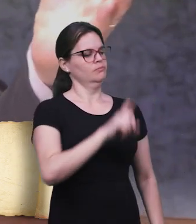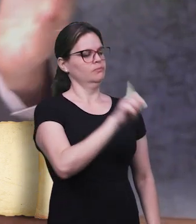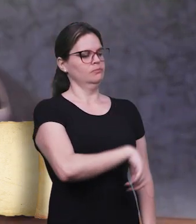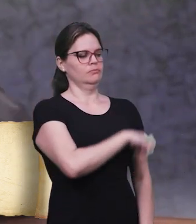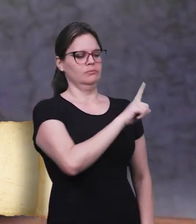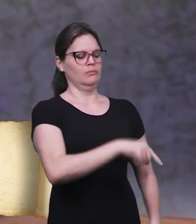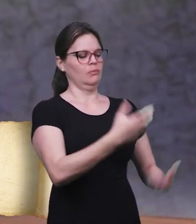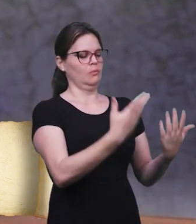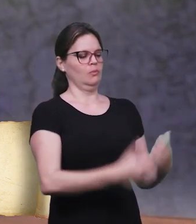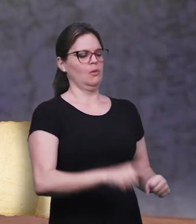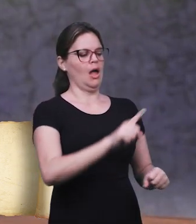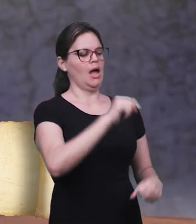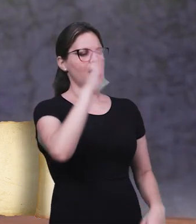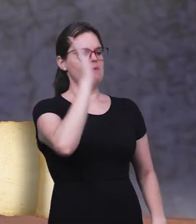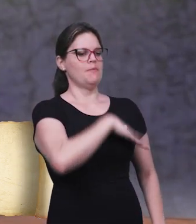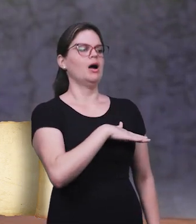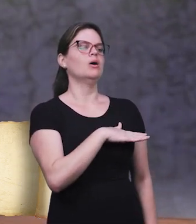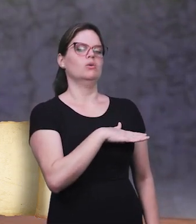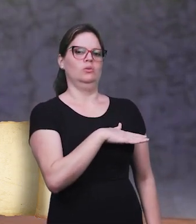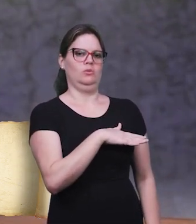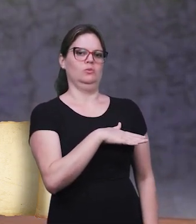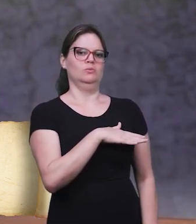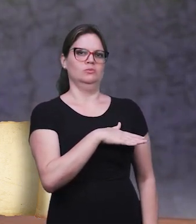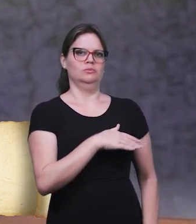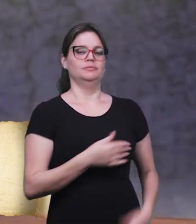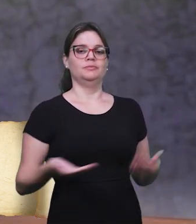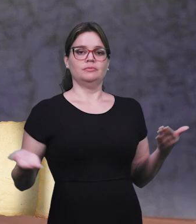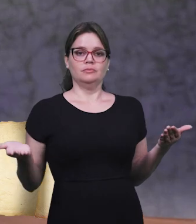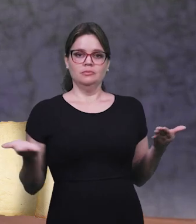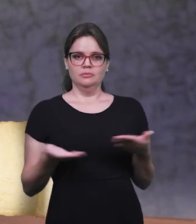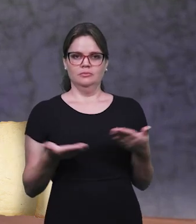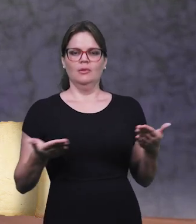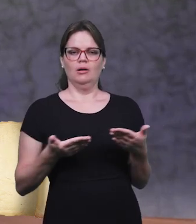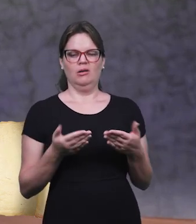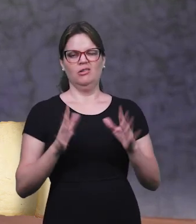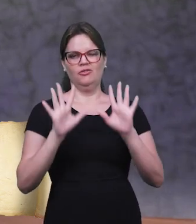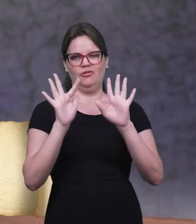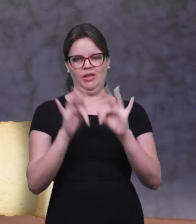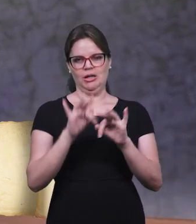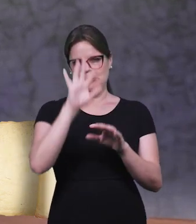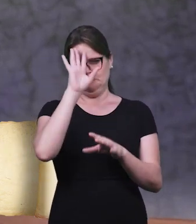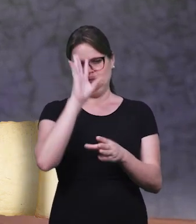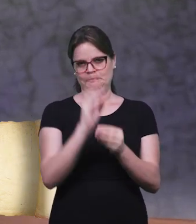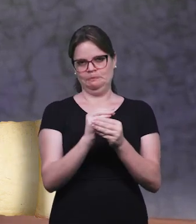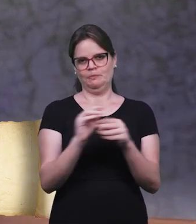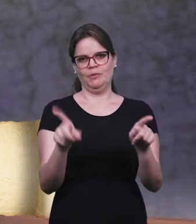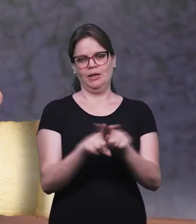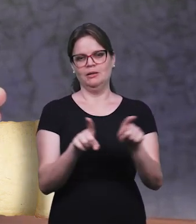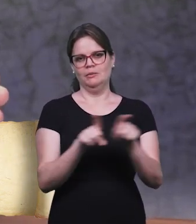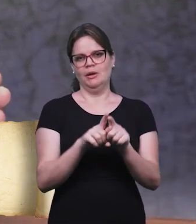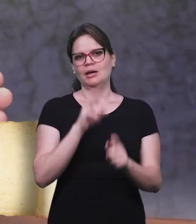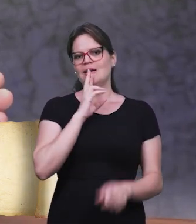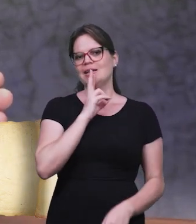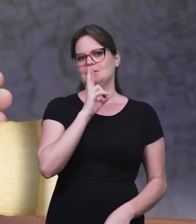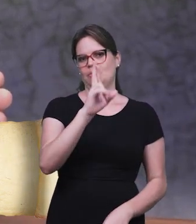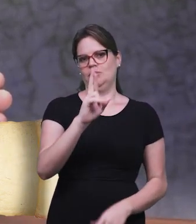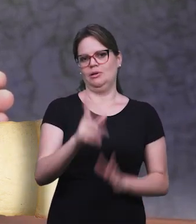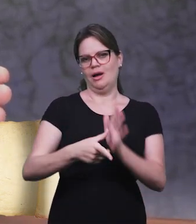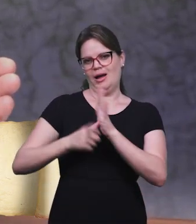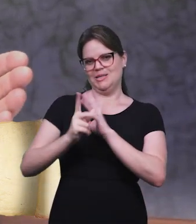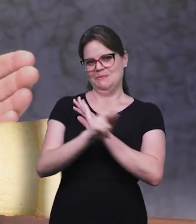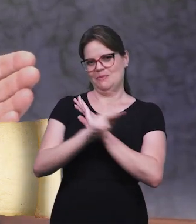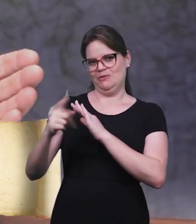anátema. Então, ressaltando aqui a palavra e fechando essa primeira parte aqui, e respondendo à pergunta